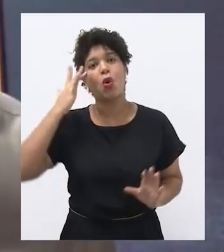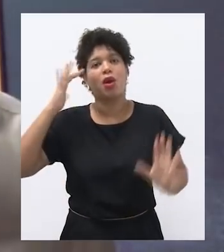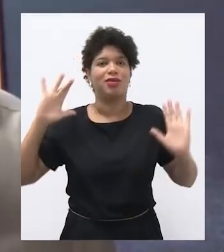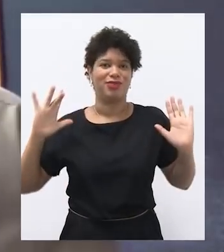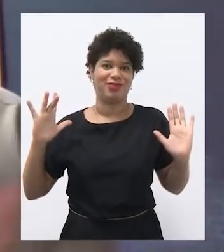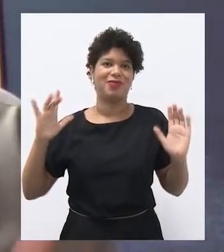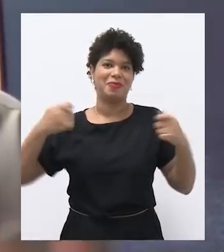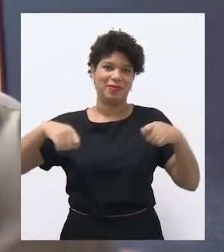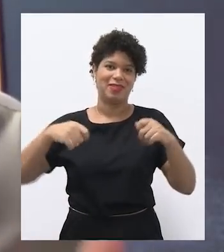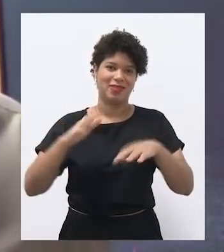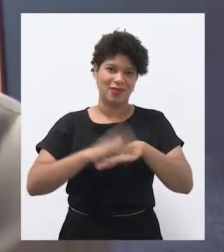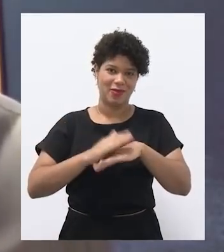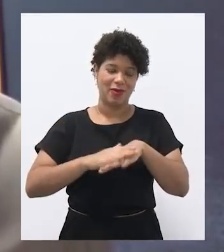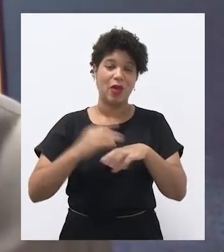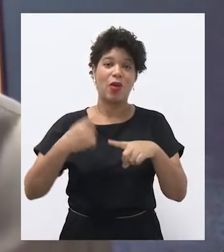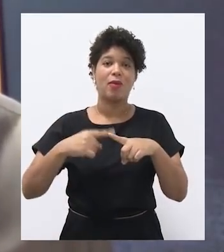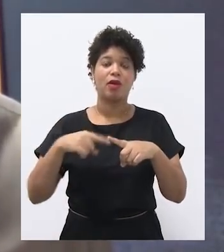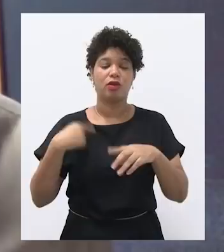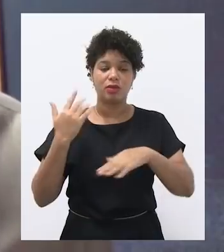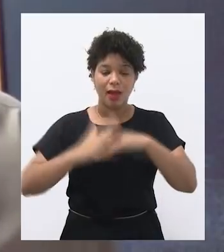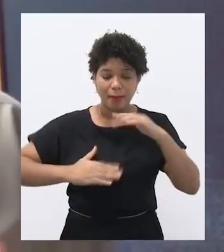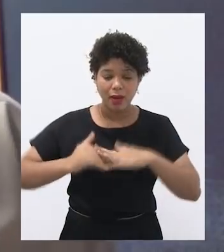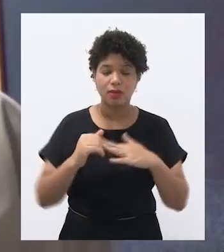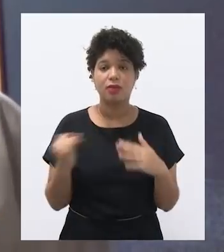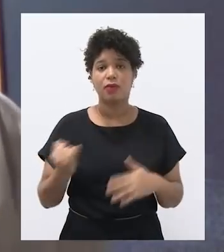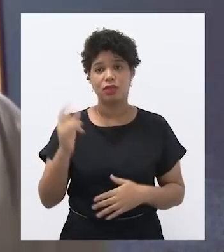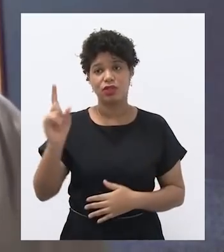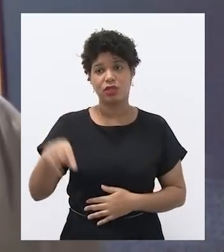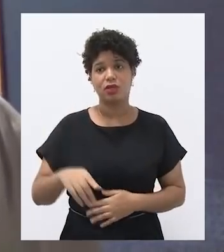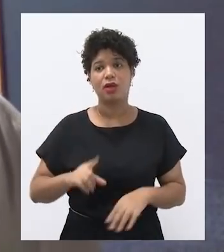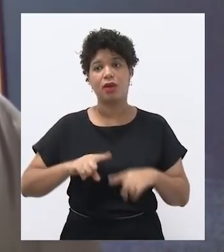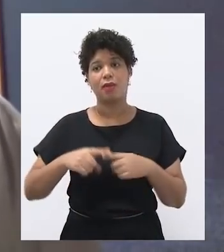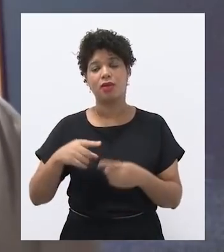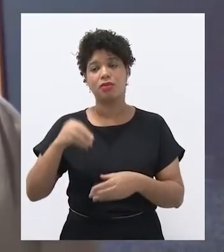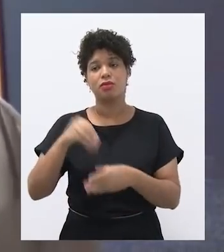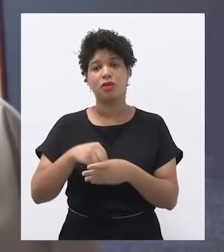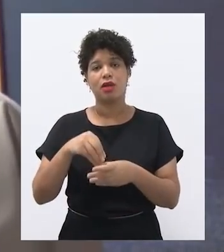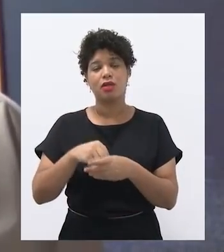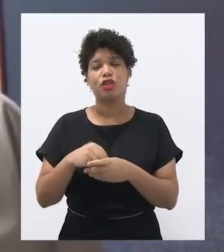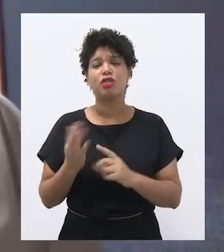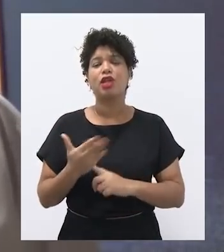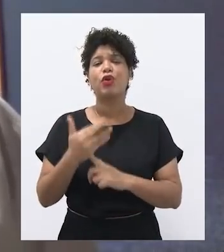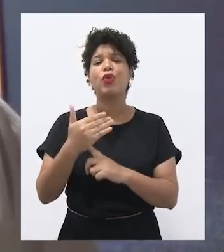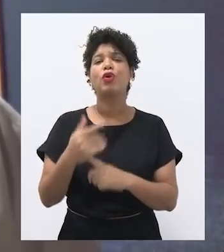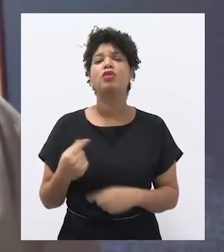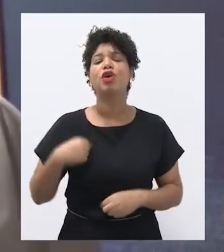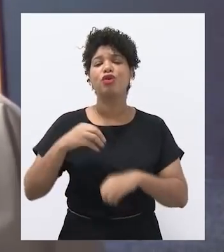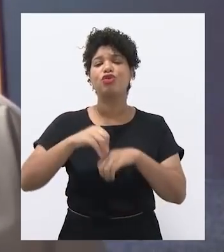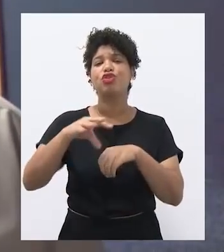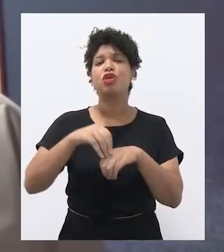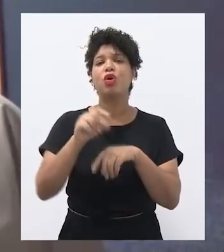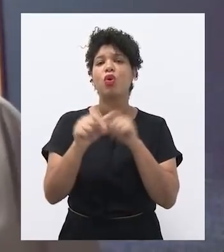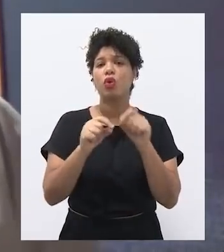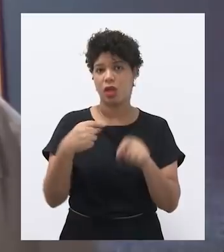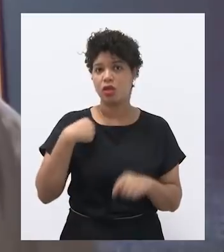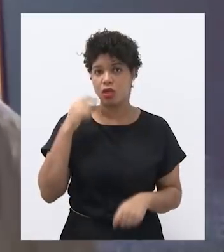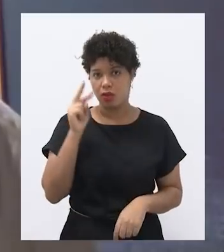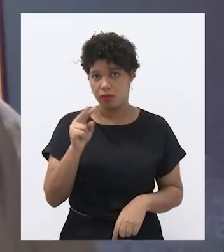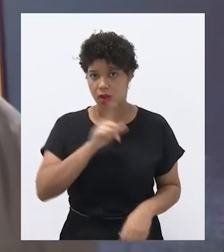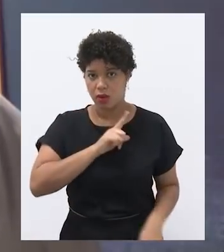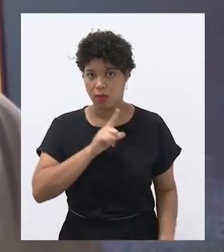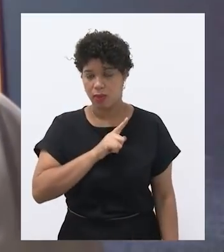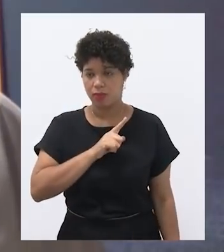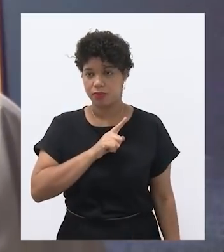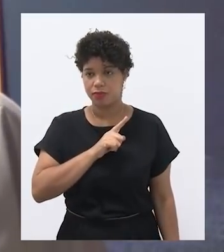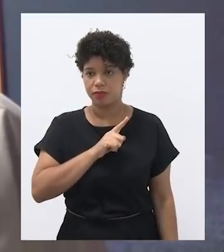ser feito. Porque essas habilidades elas são muito importantes. Agora, do ponto de vista tecnológico, o que eu recomendaria, que é o que eu tenho visto muito